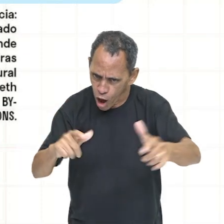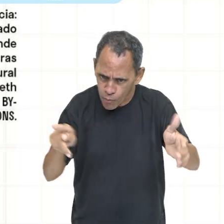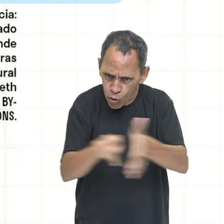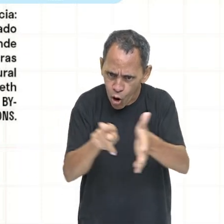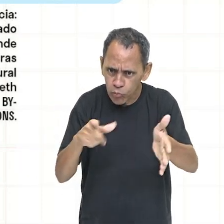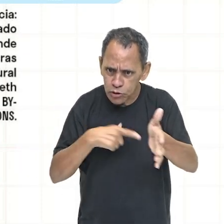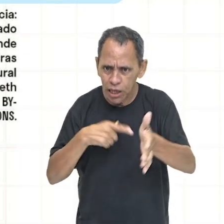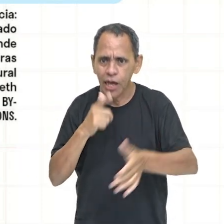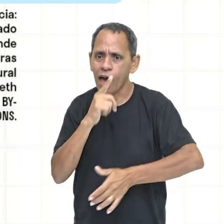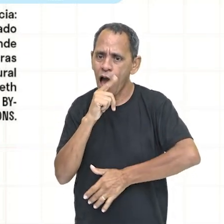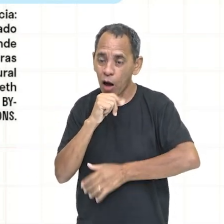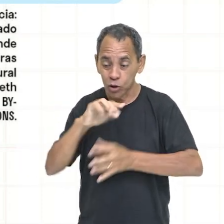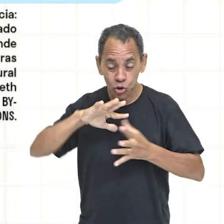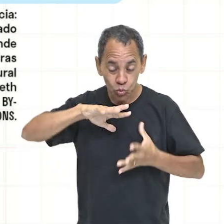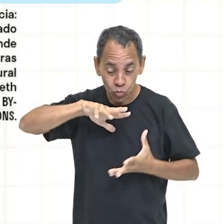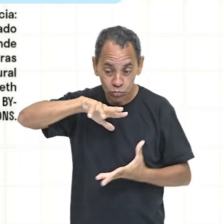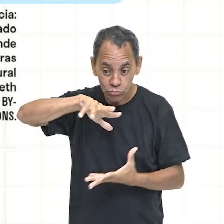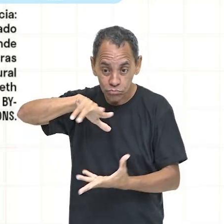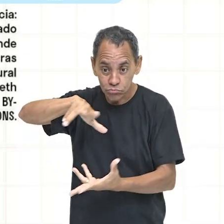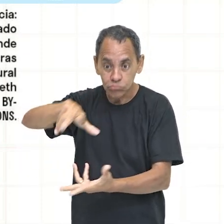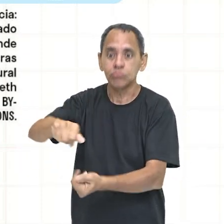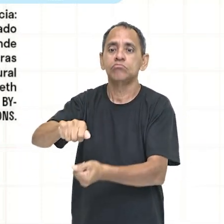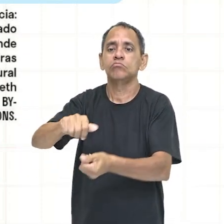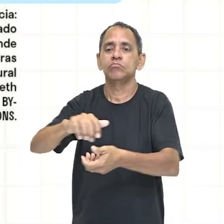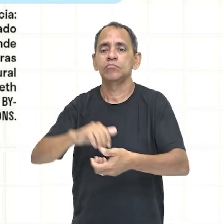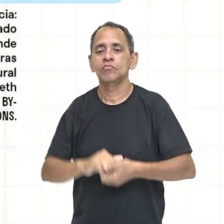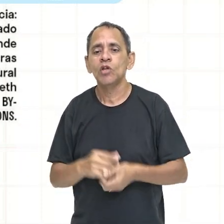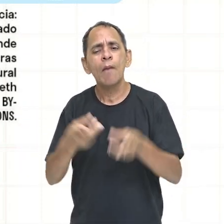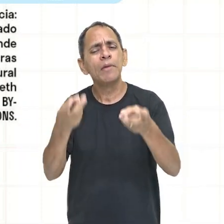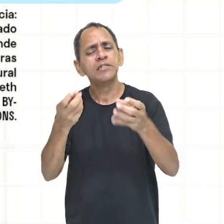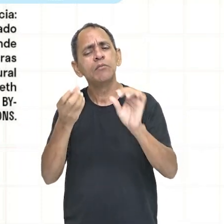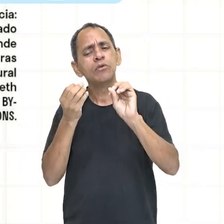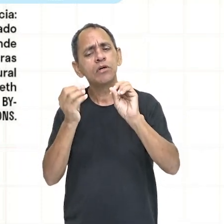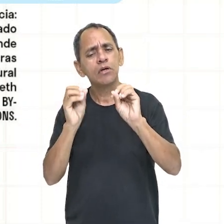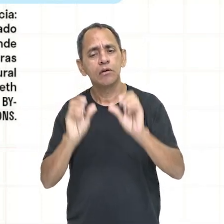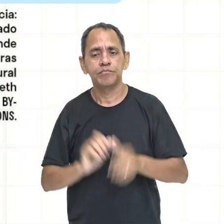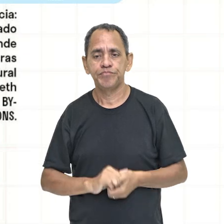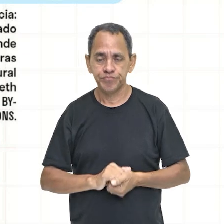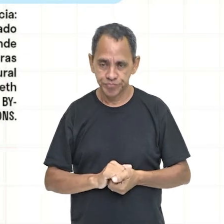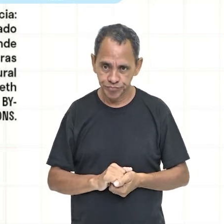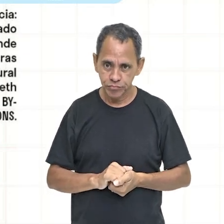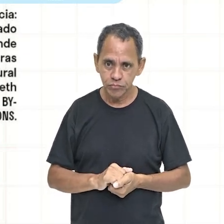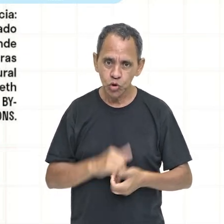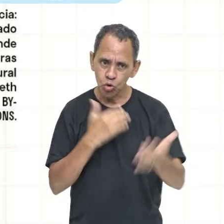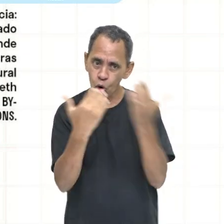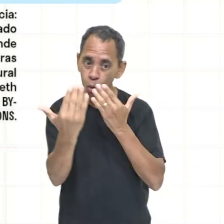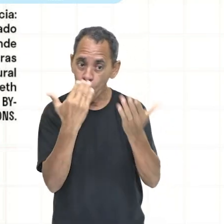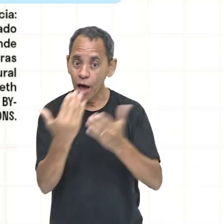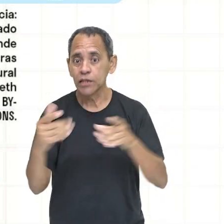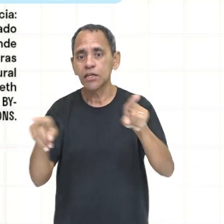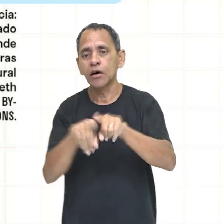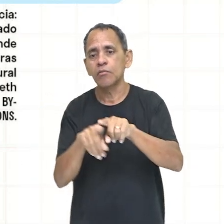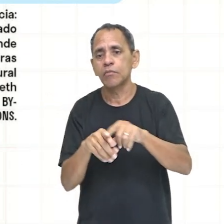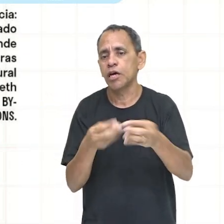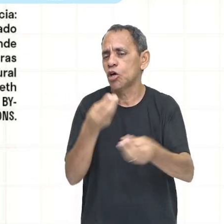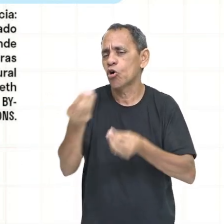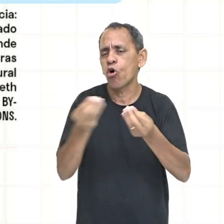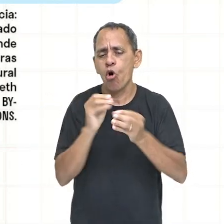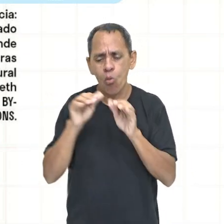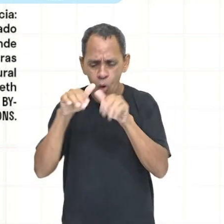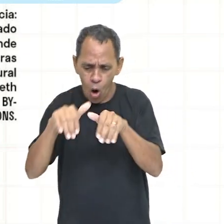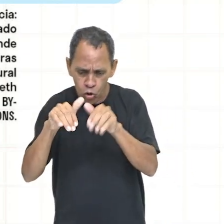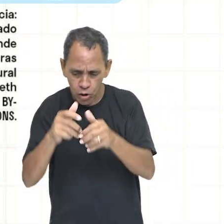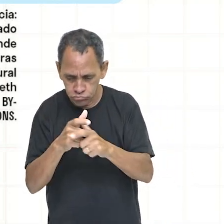mundo. Vejam só, observem quando tiverem a oportunidade, observem, comparem aí o tamanho da Austrália com